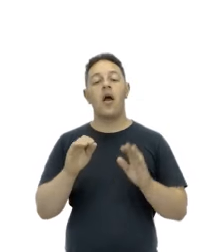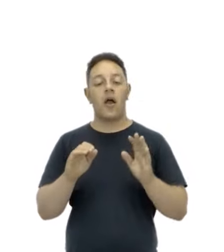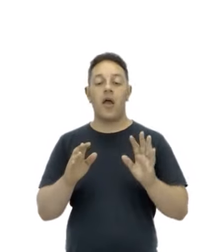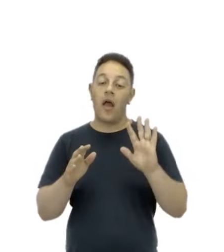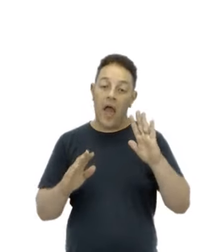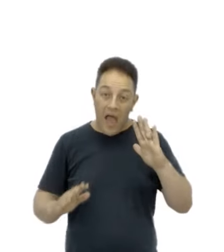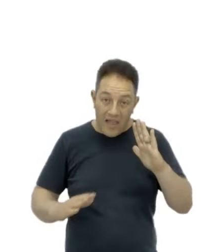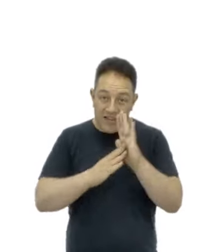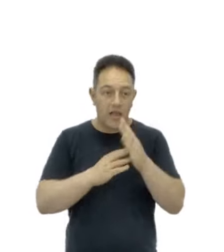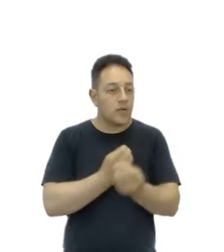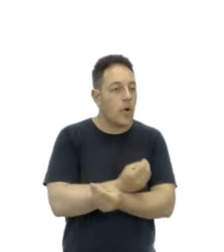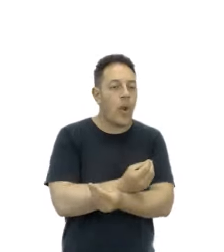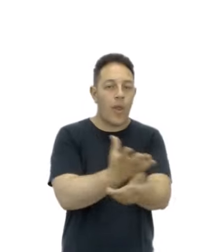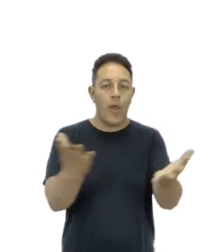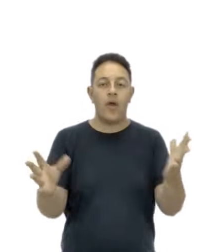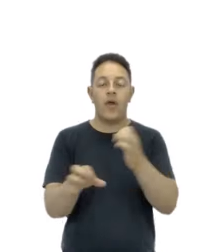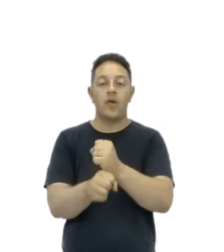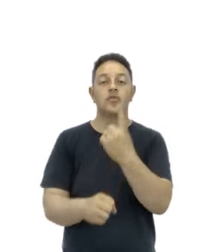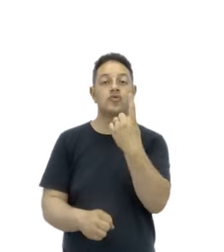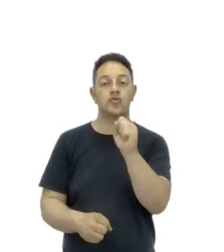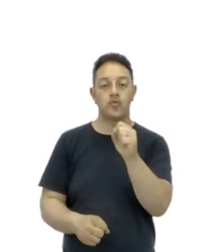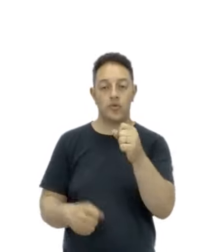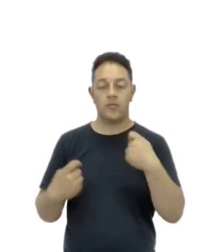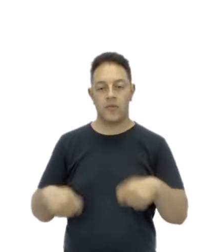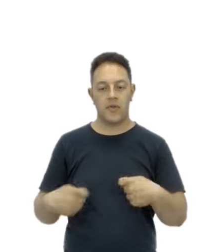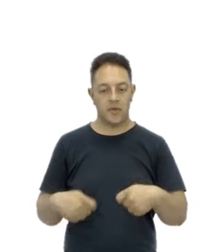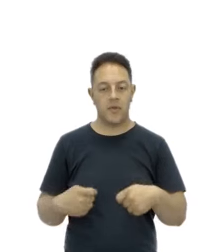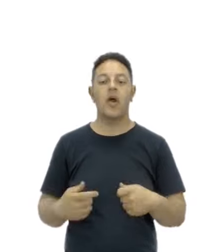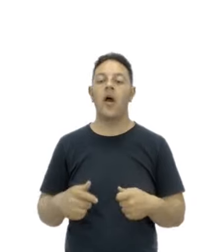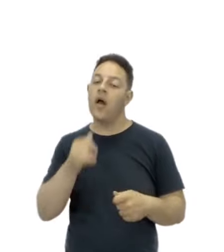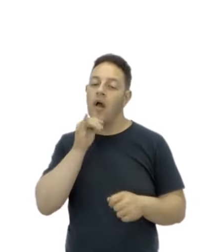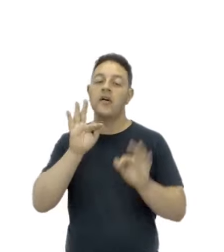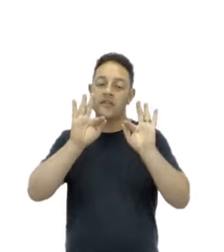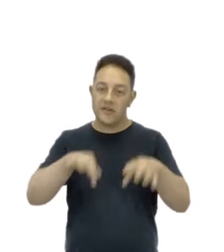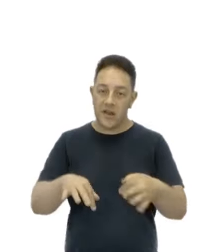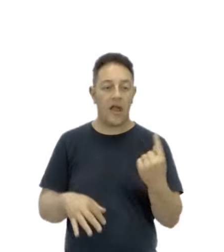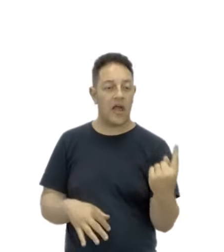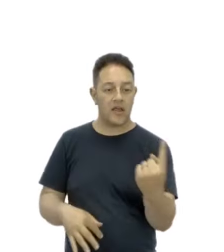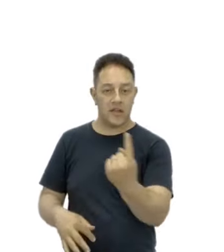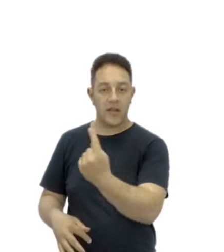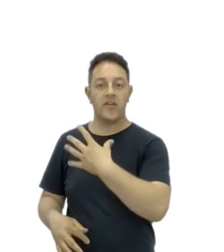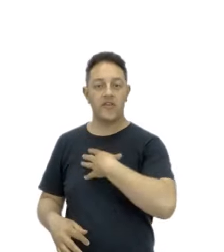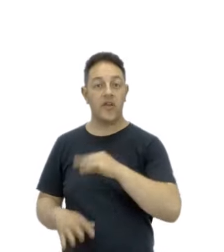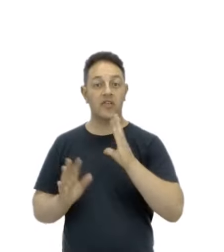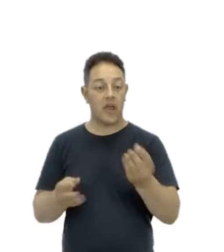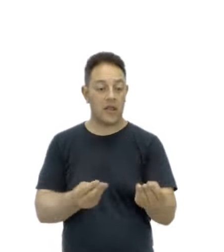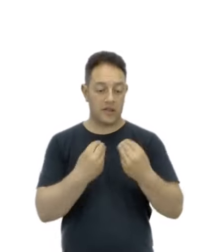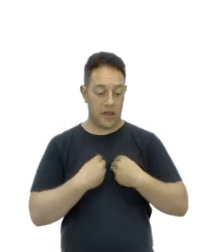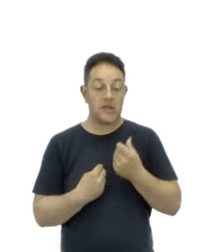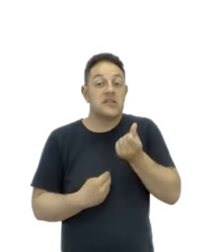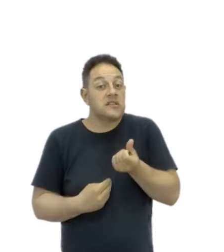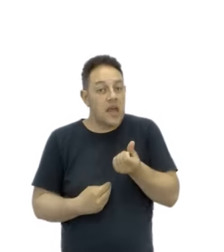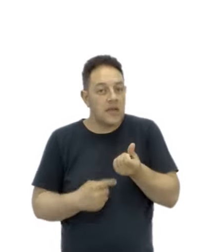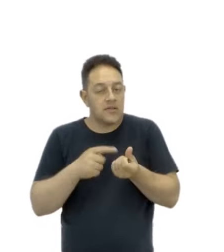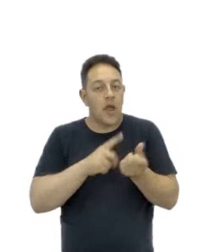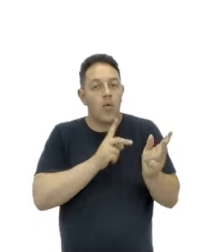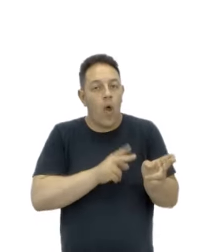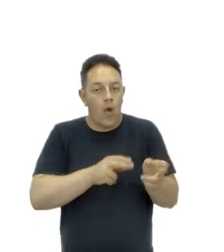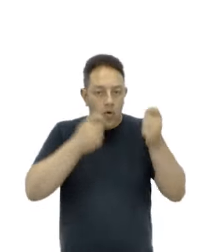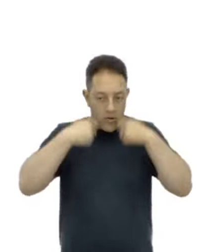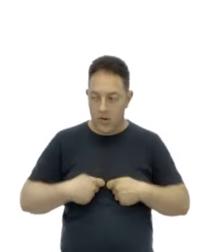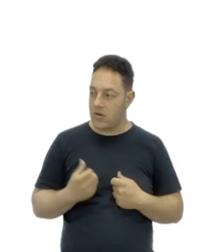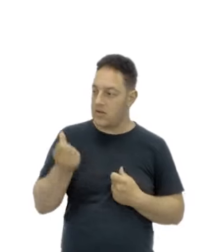sejam distribuídas, permitindo observar que no final, cada filho recebeu 6 peças de roupas.